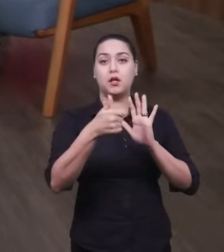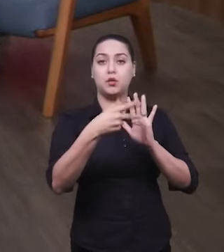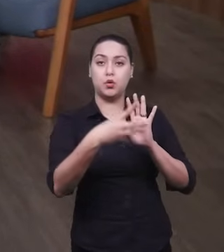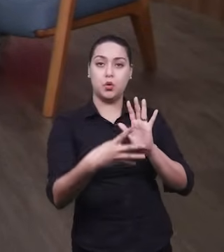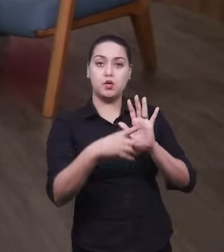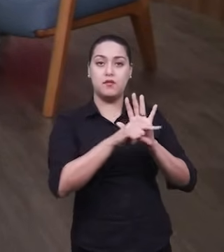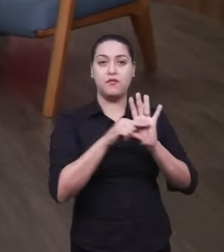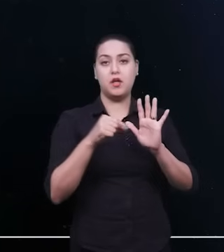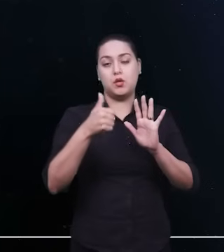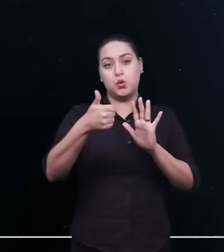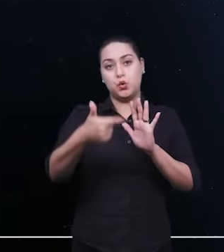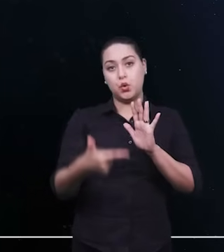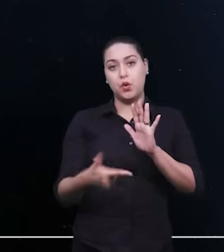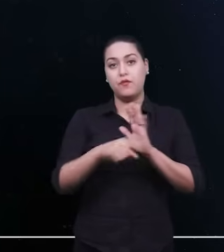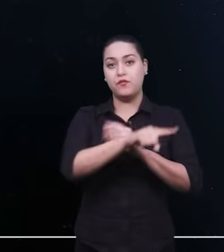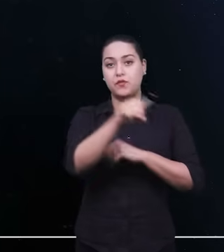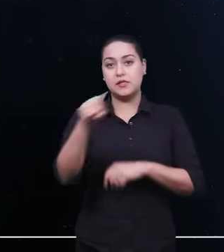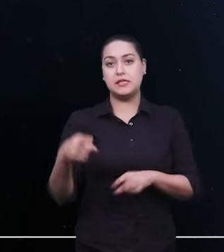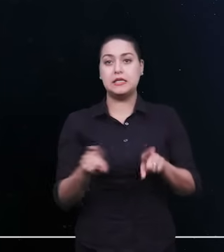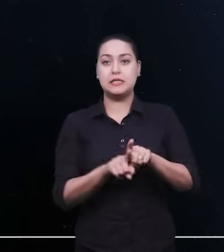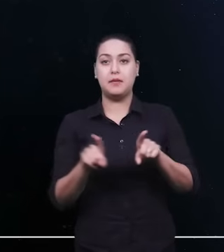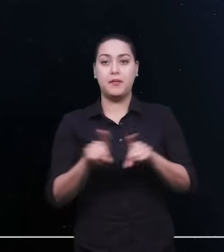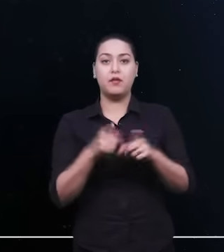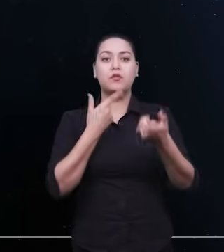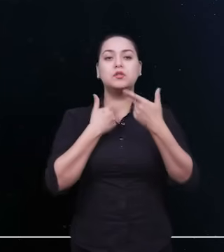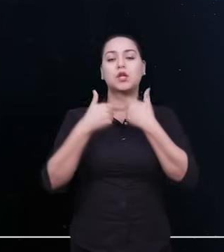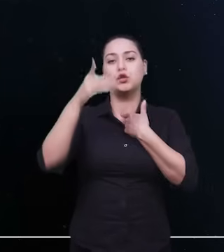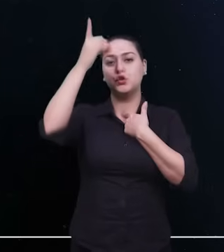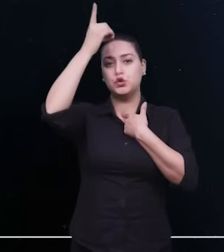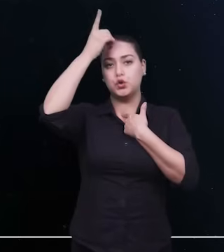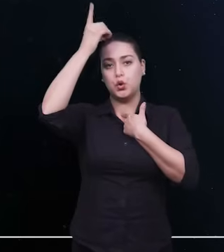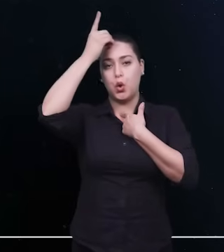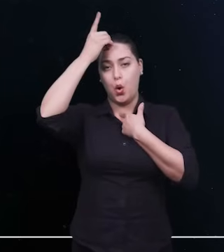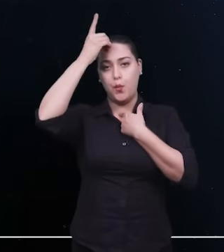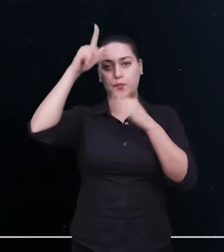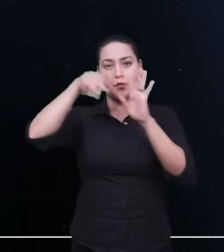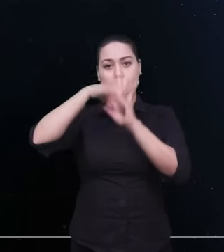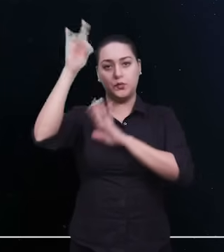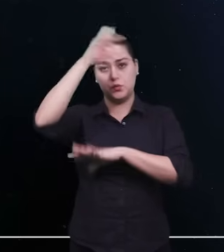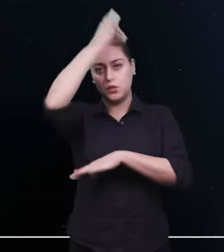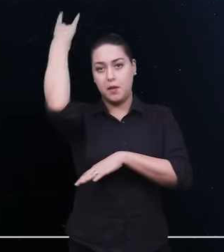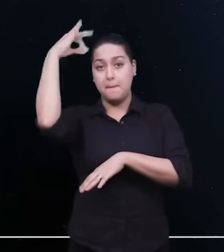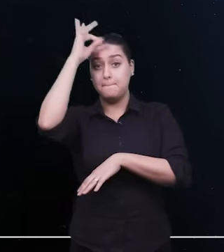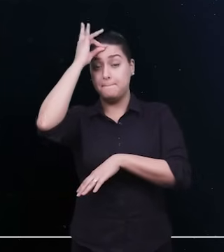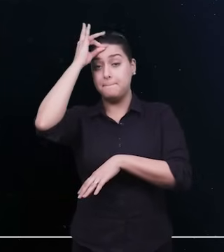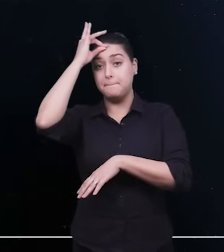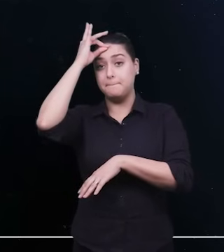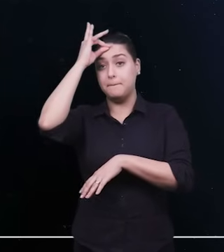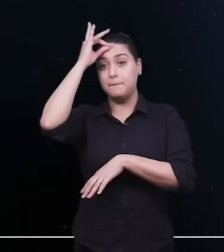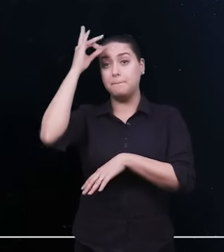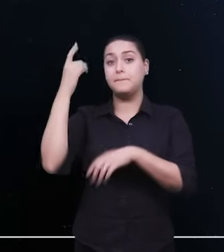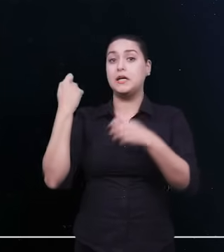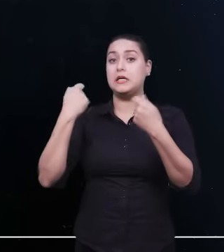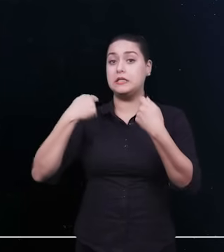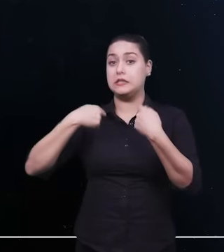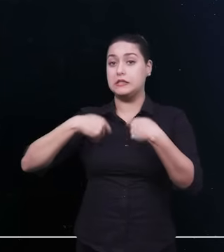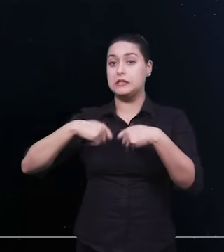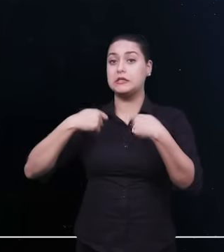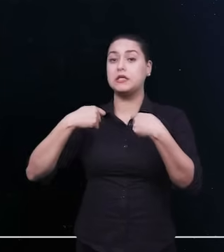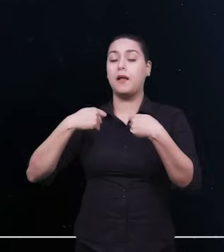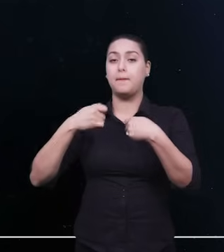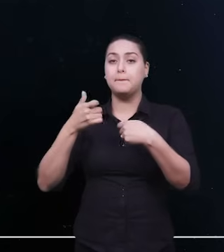diz assim: Assim também vós, como desejais dons espirituais, procurais sobejar